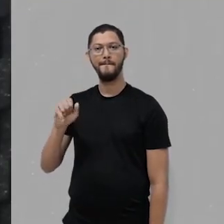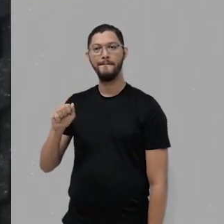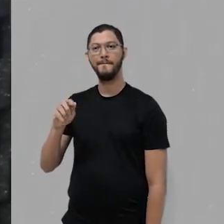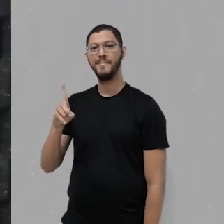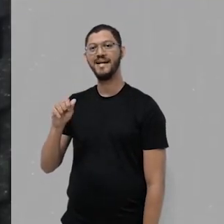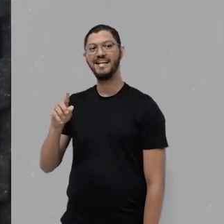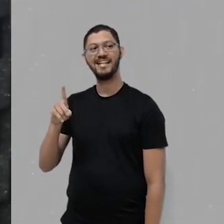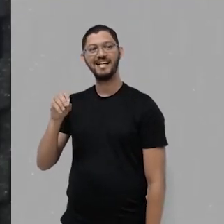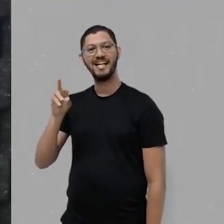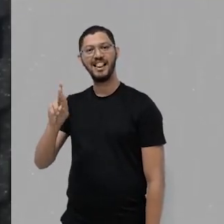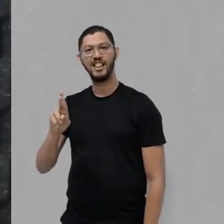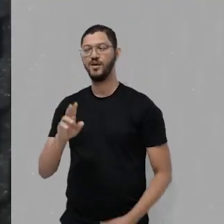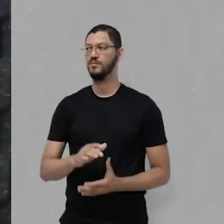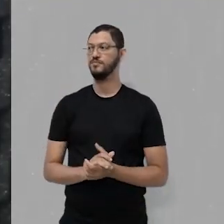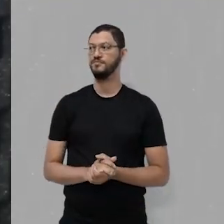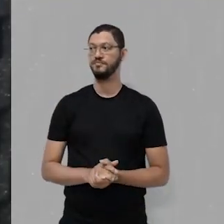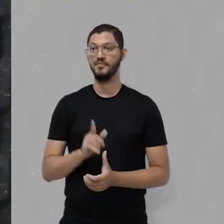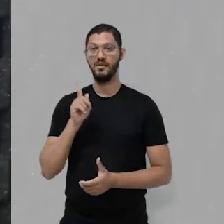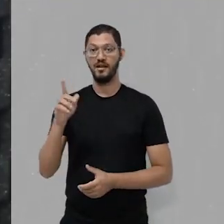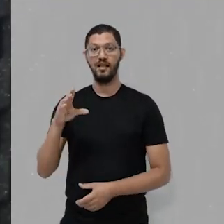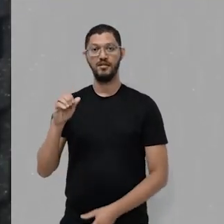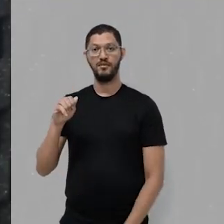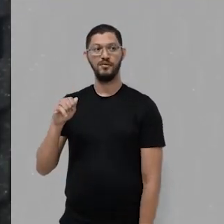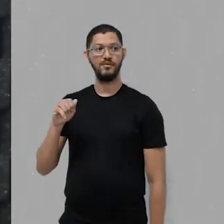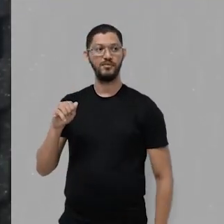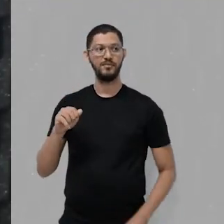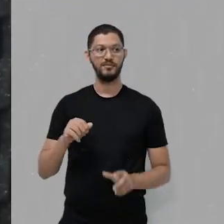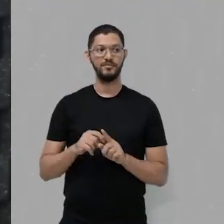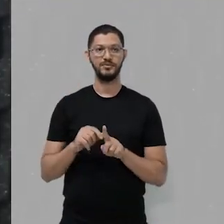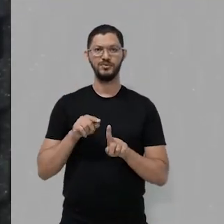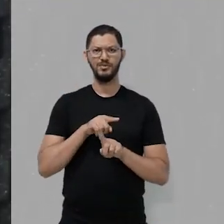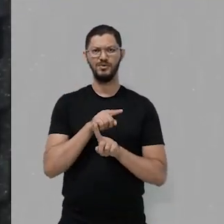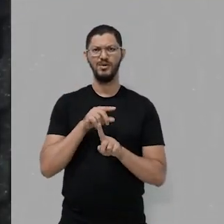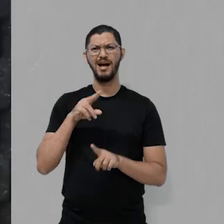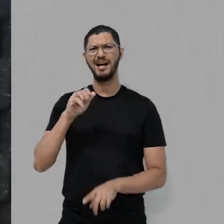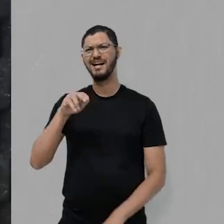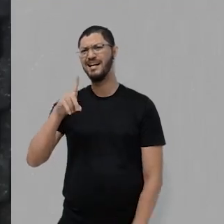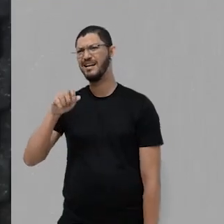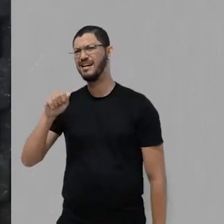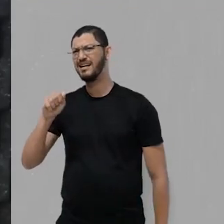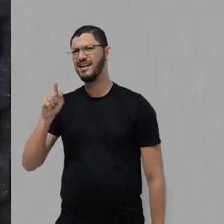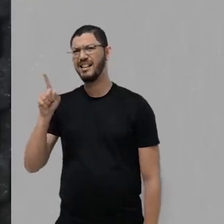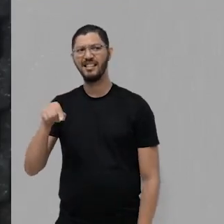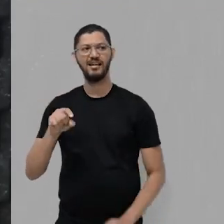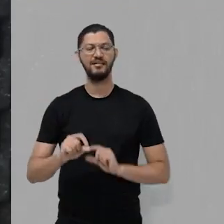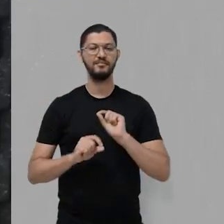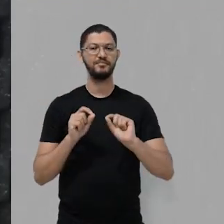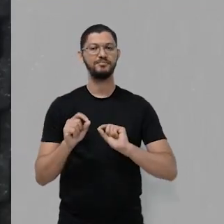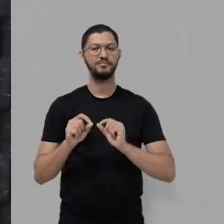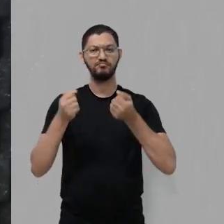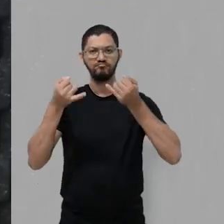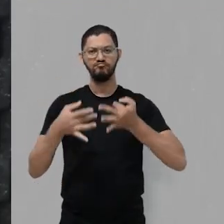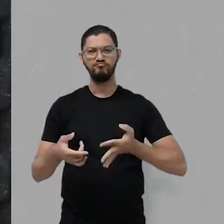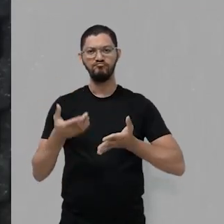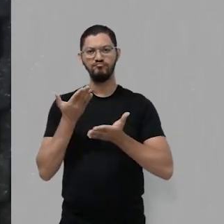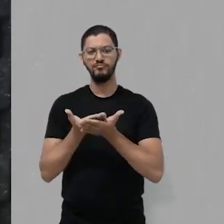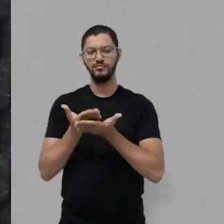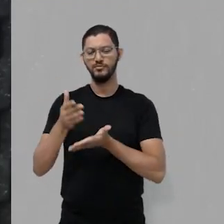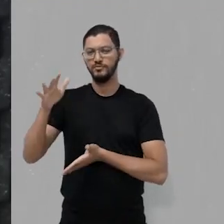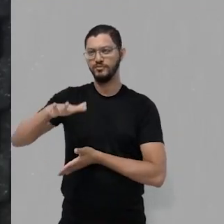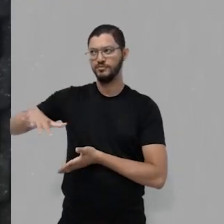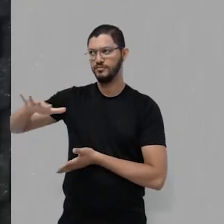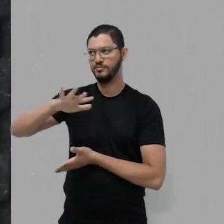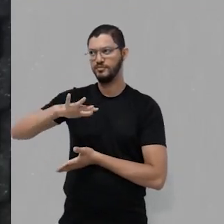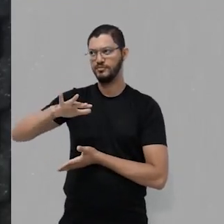região antártica do Canadá. Eu mencionei nessa aula que nessa